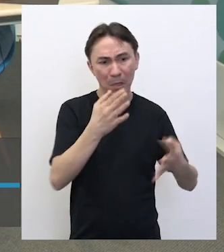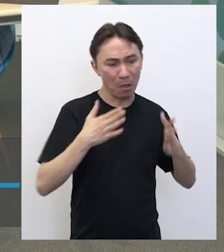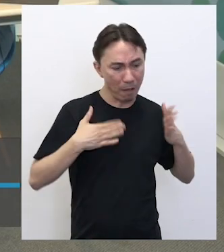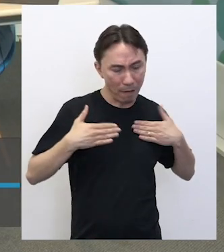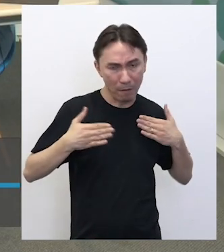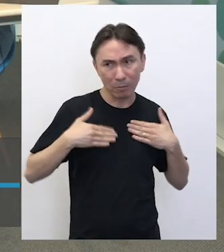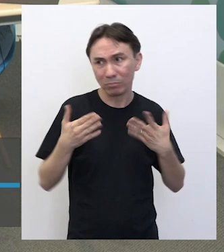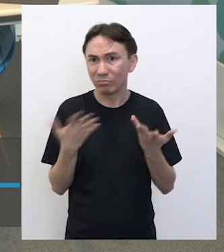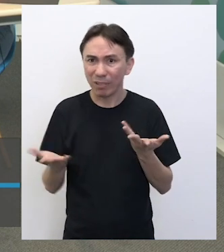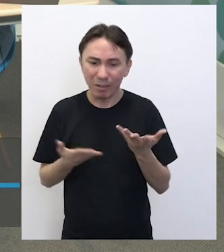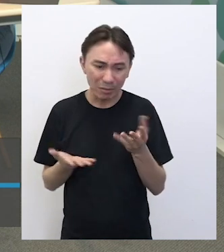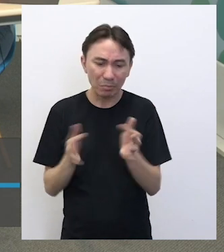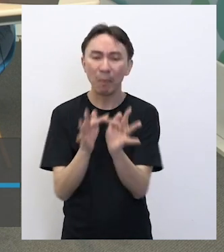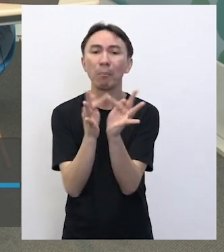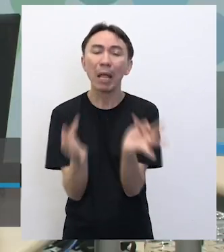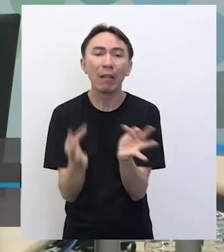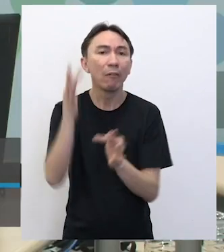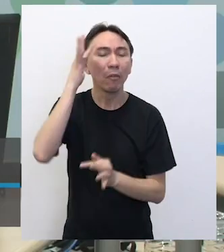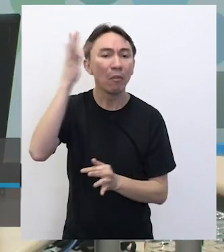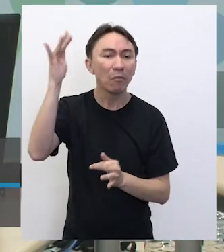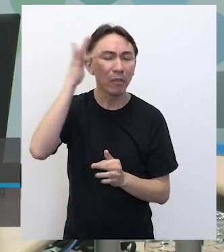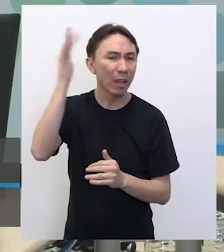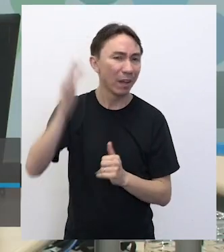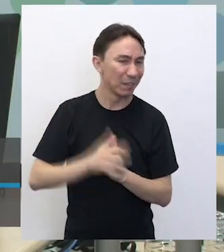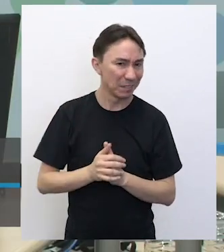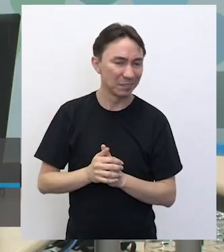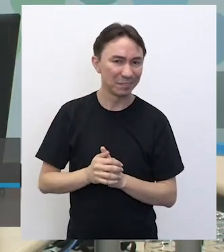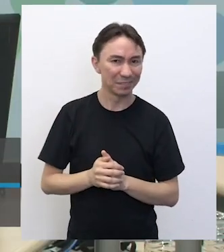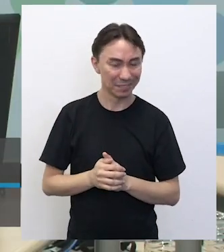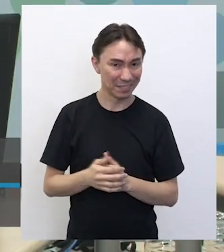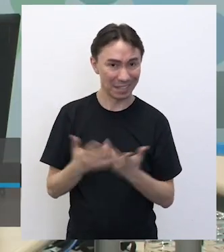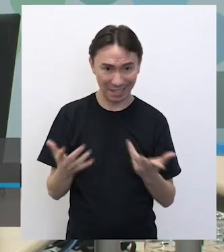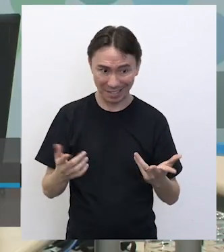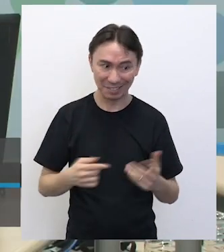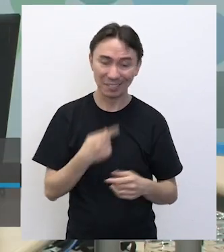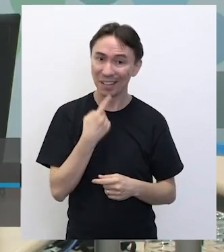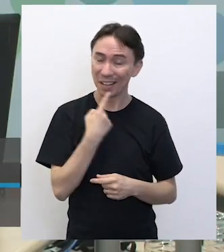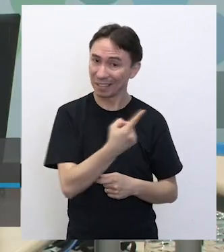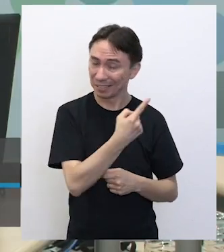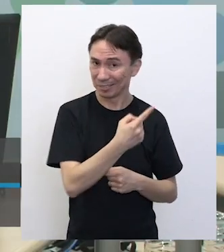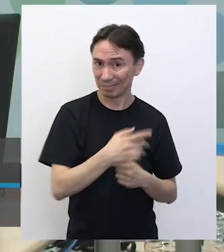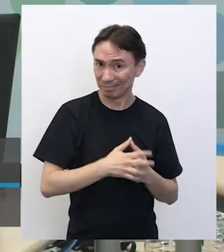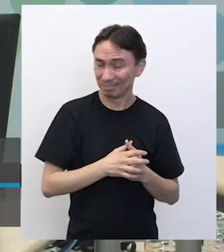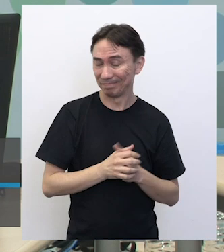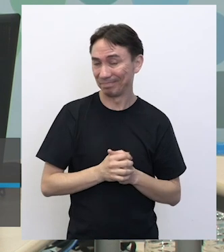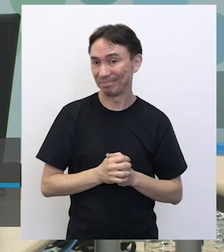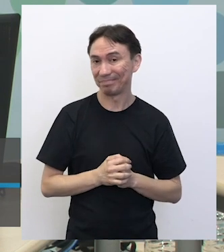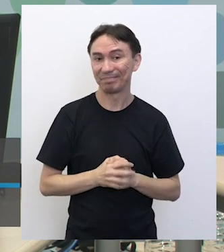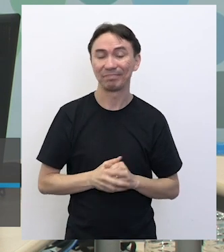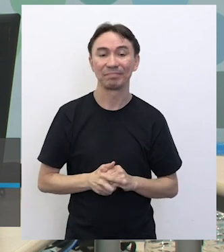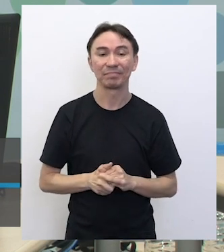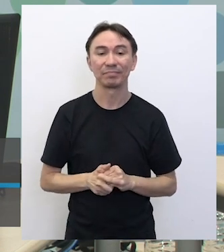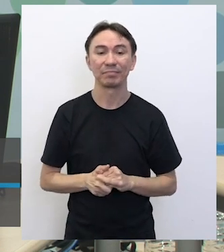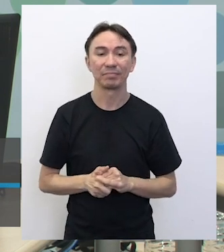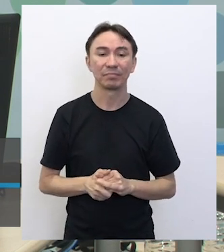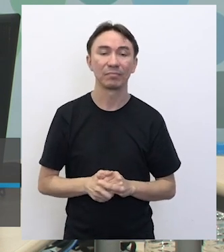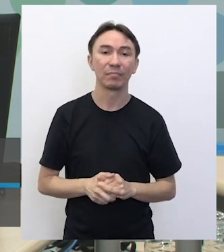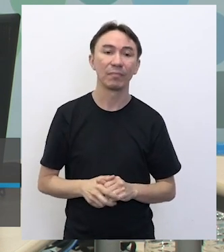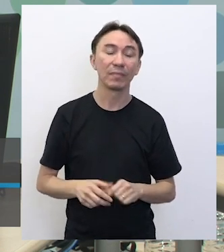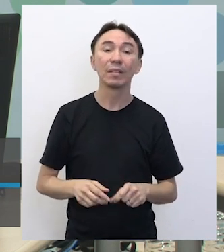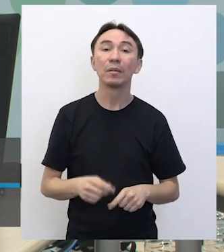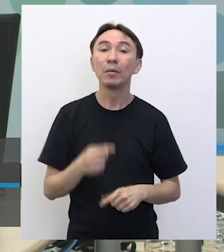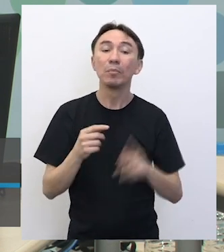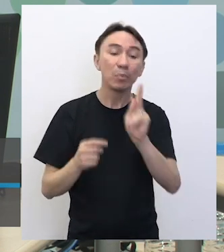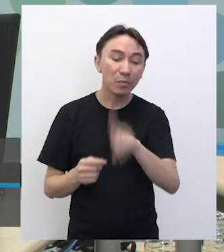essa questão. Né? Uma questão muito existencial essa. Certamente. Olha só, o professor Sid